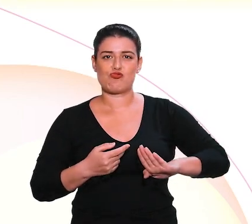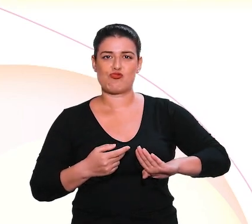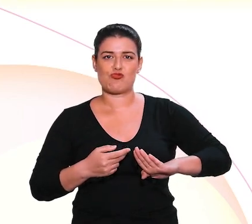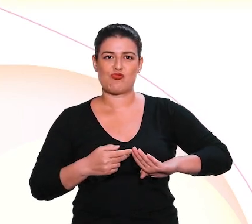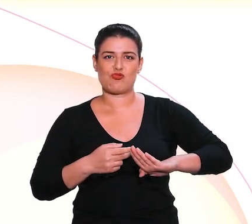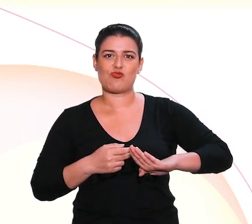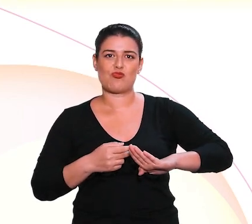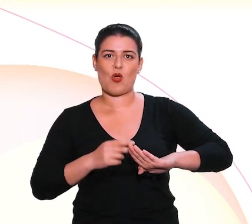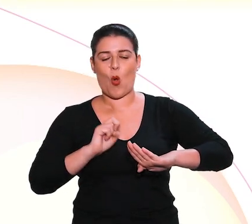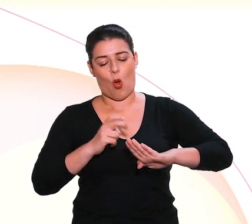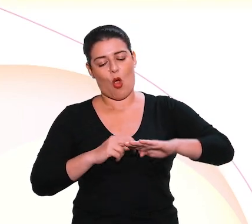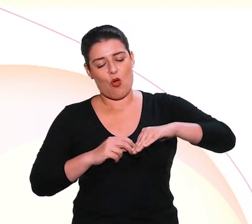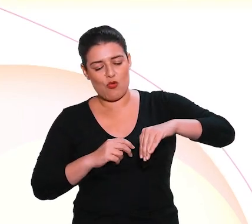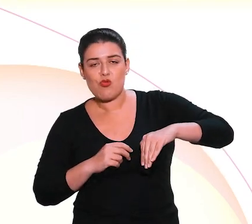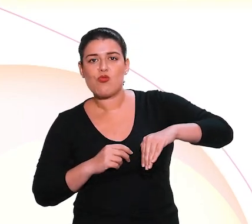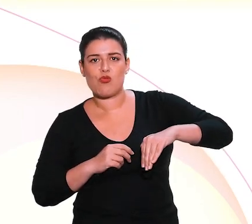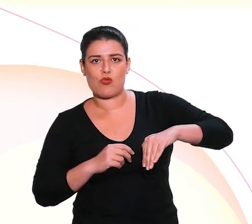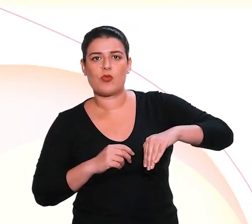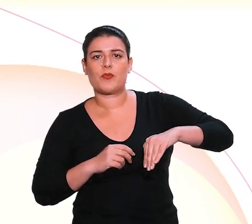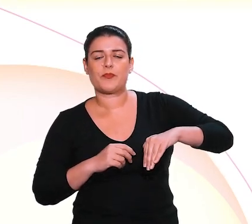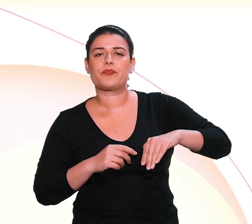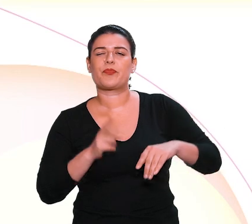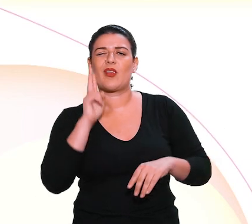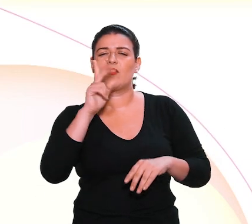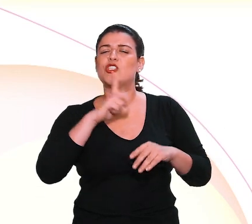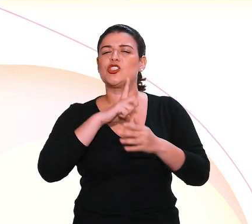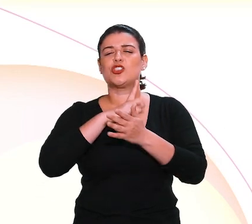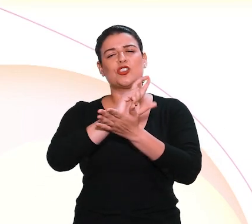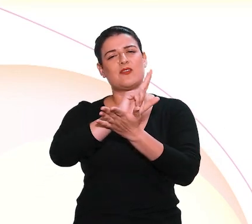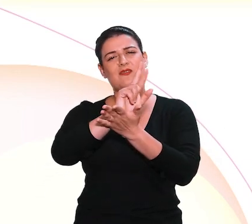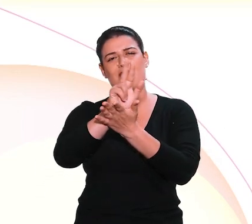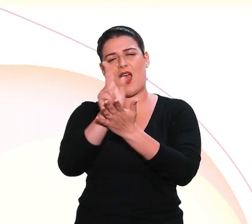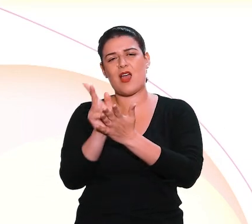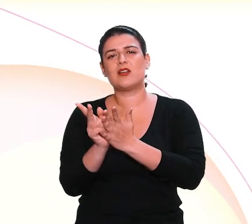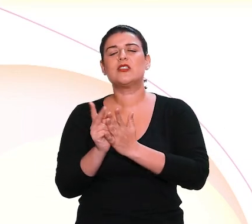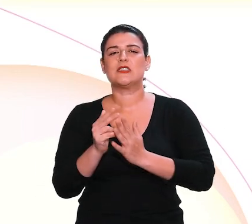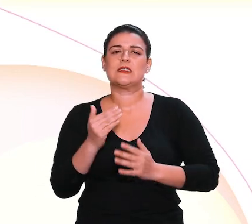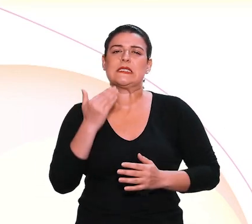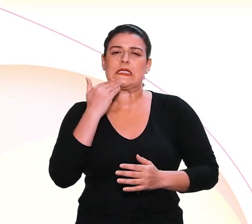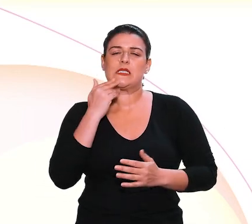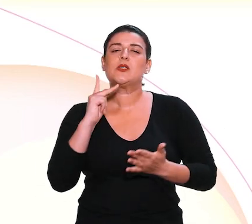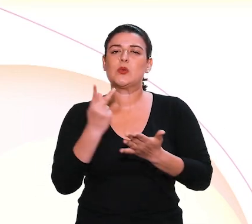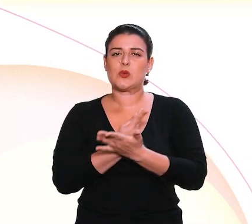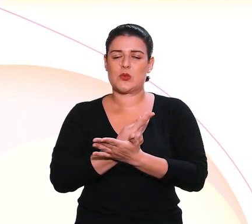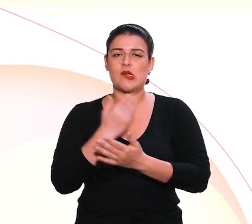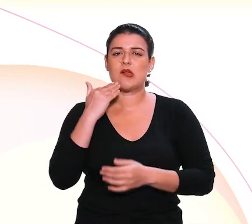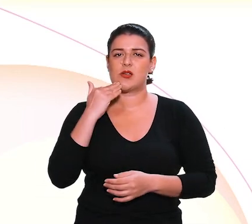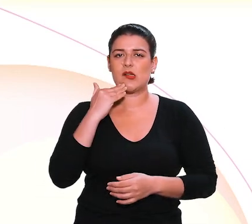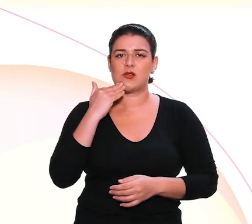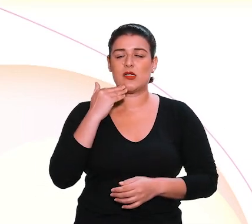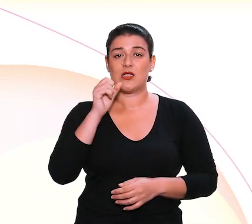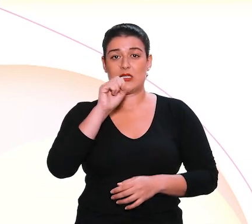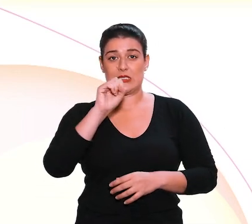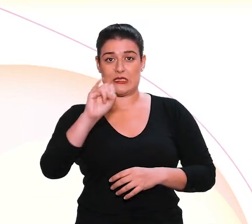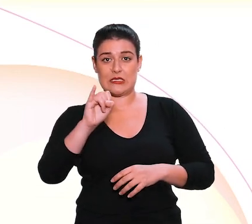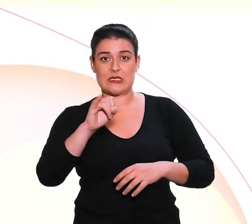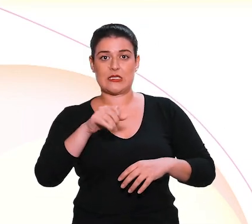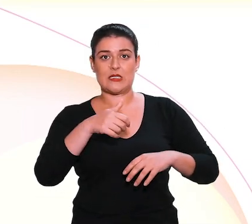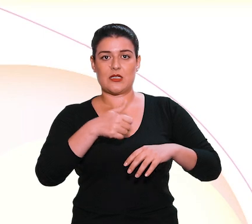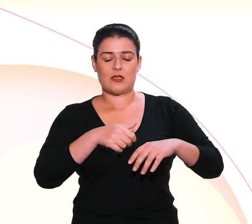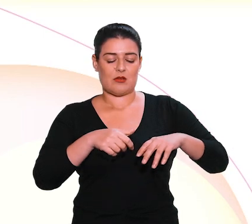equinovar. O pé vai ficar caído. E aqui a gente vê várias deformidades. Um paciente que ele fica sempre